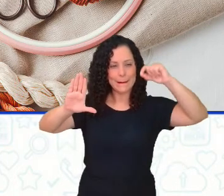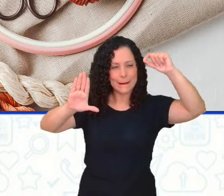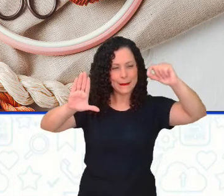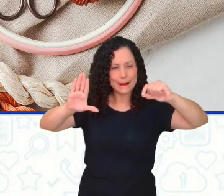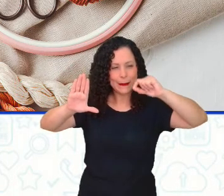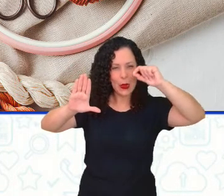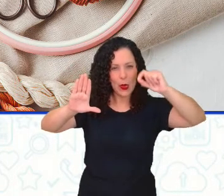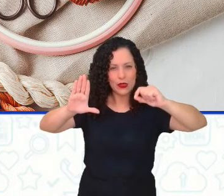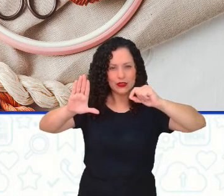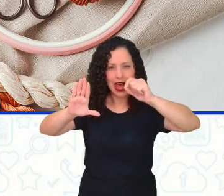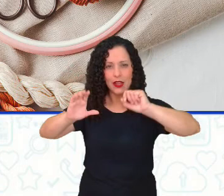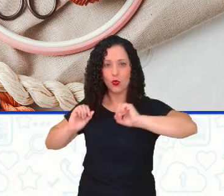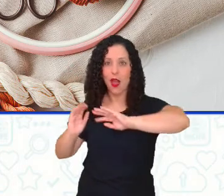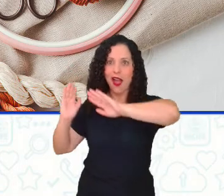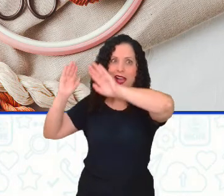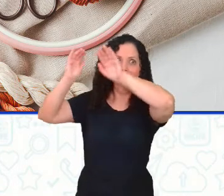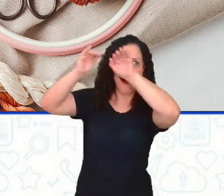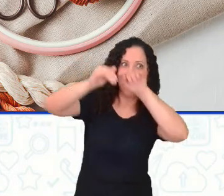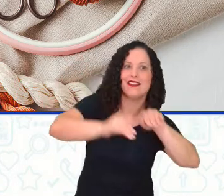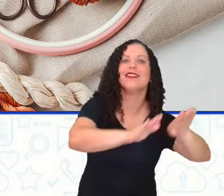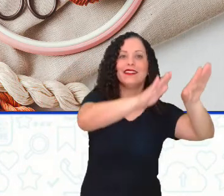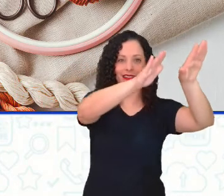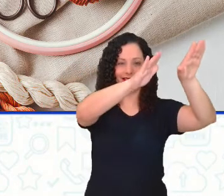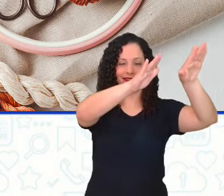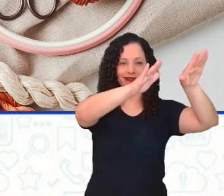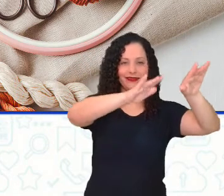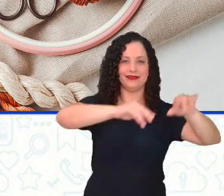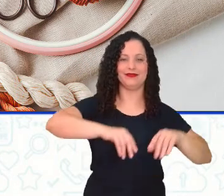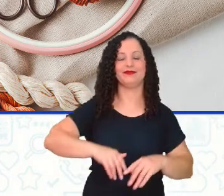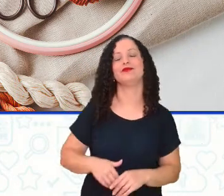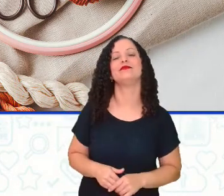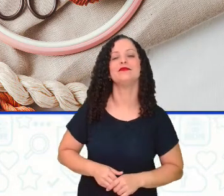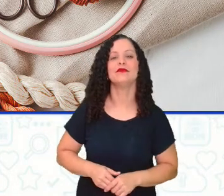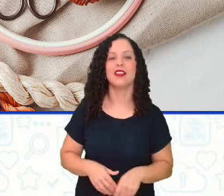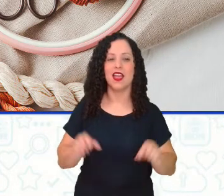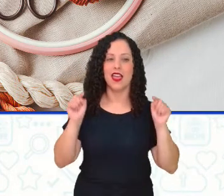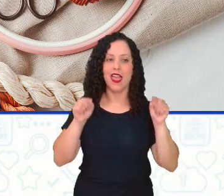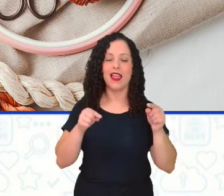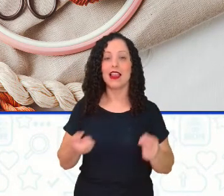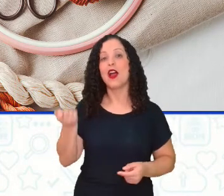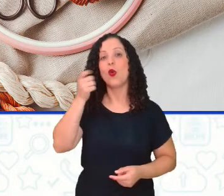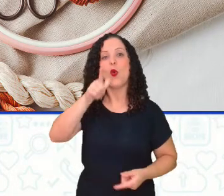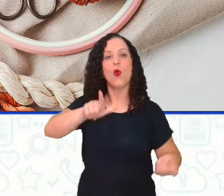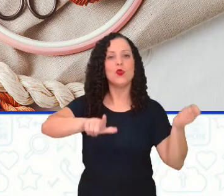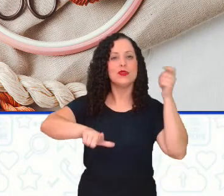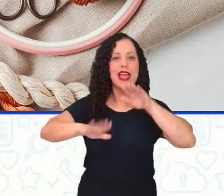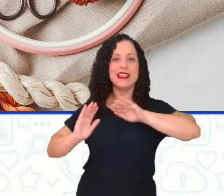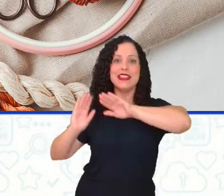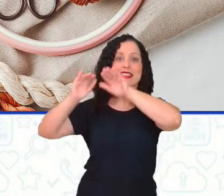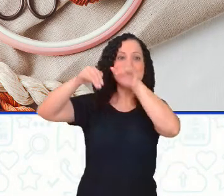bastidor significa além daquele material físico, né? O que ela consegue tirar